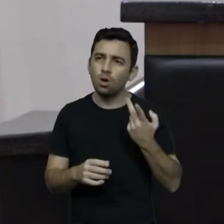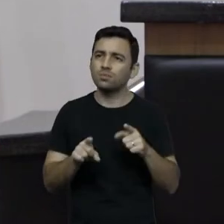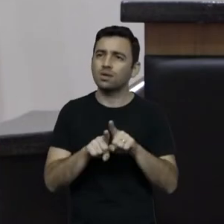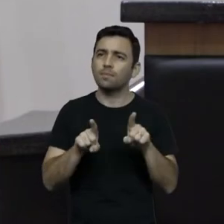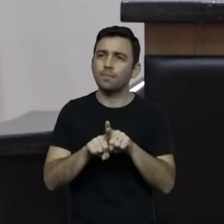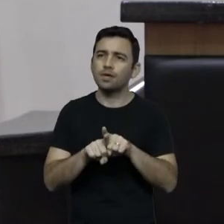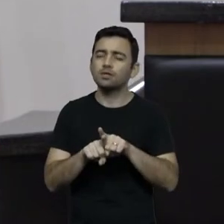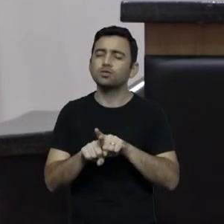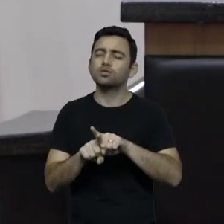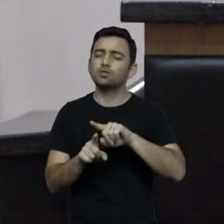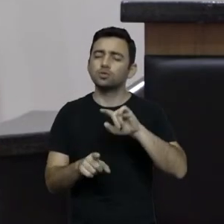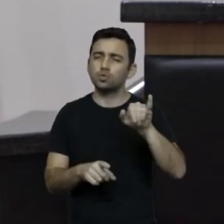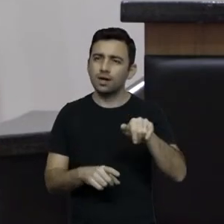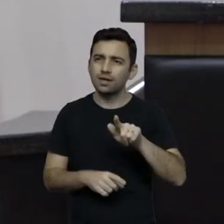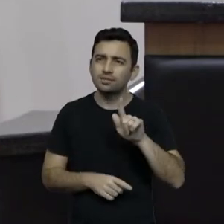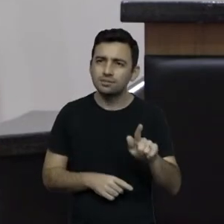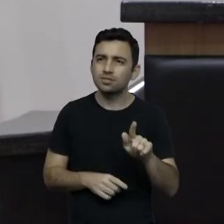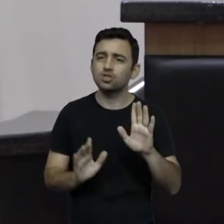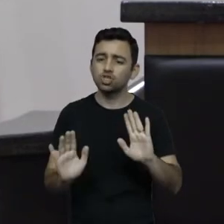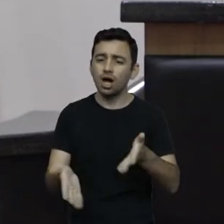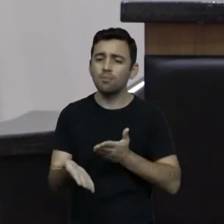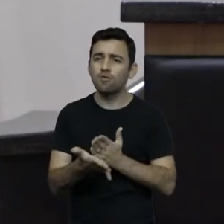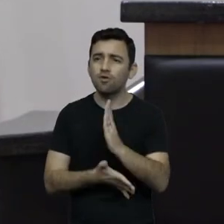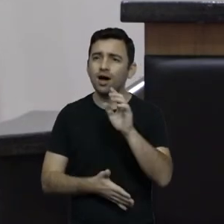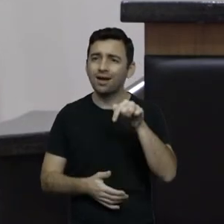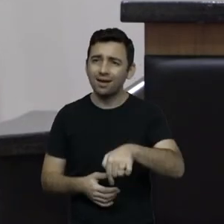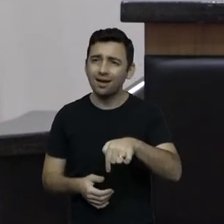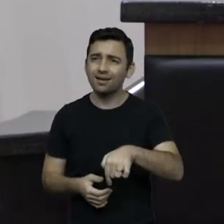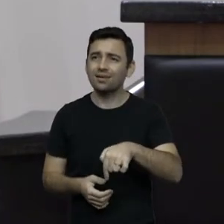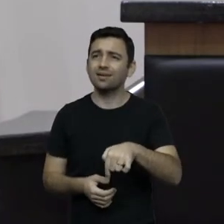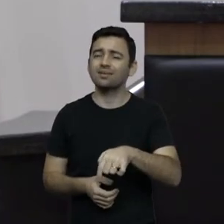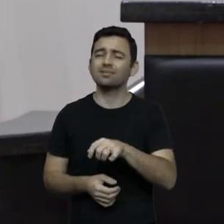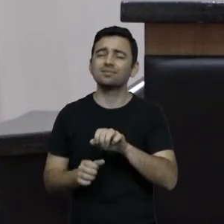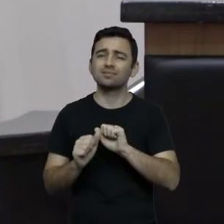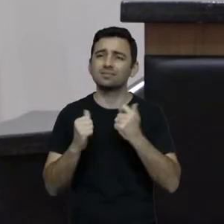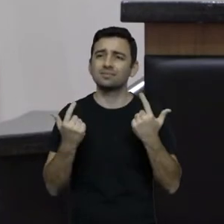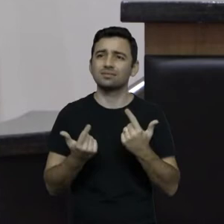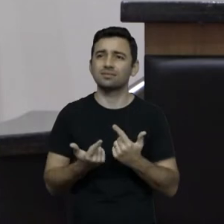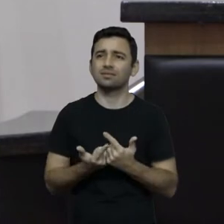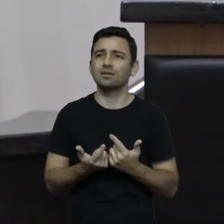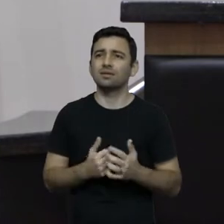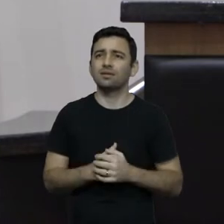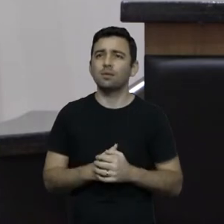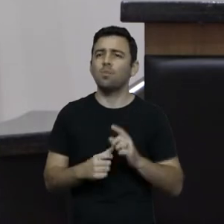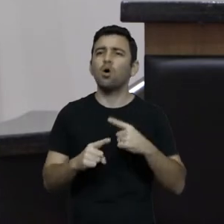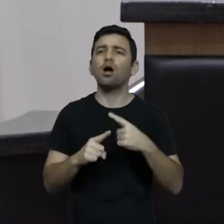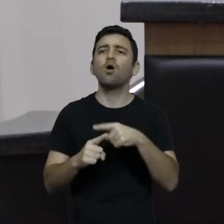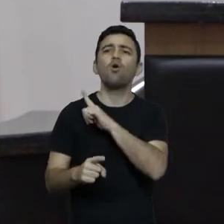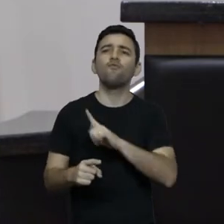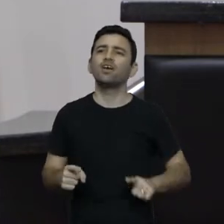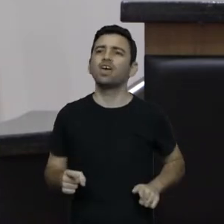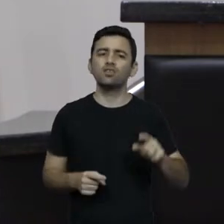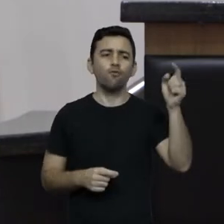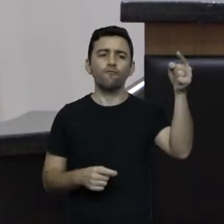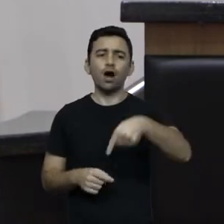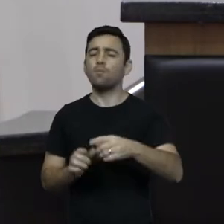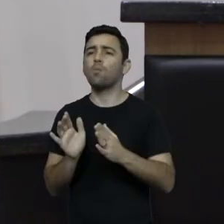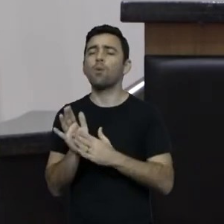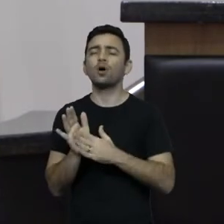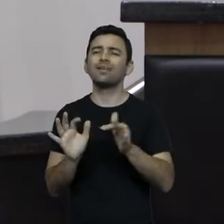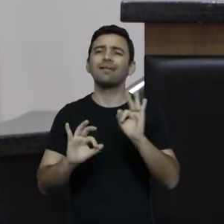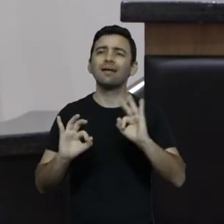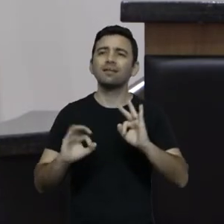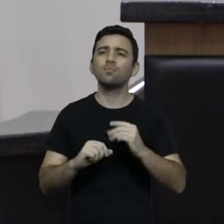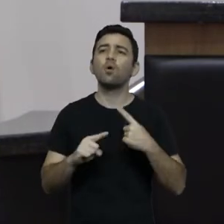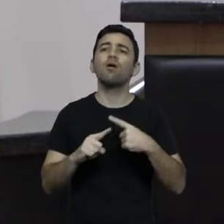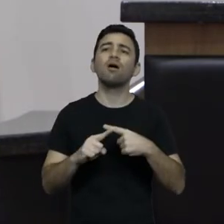e que foi aprovado por essa casa a gente idades apoio aquela proposta por quê que o governo não mandou para cá que ela proposta